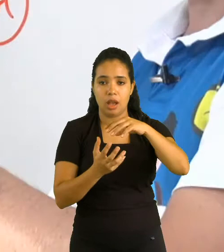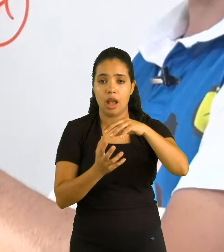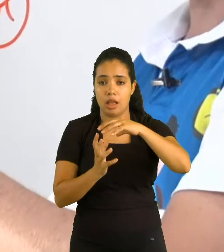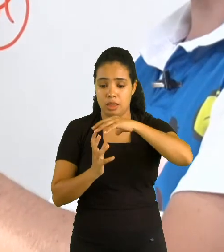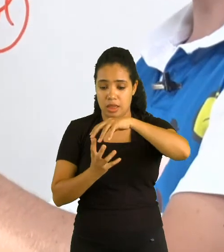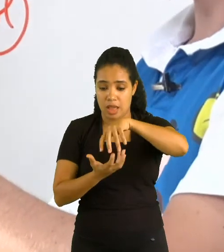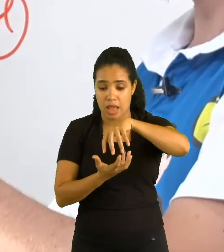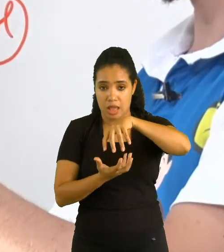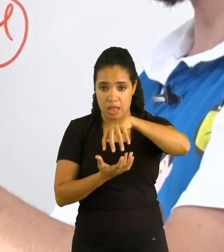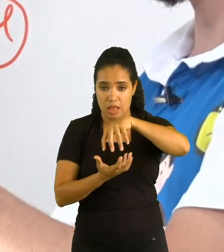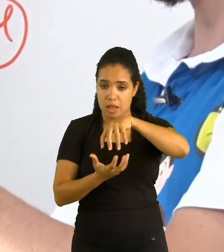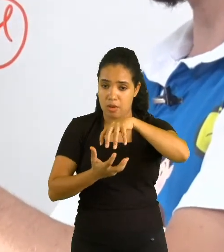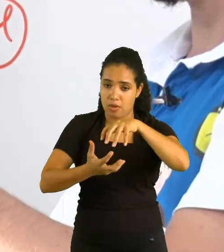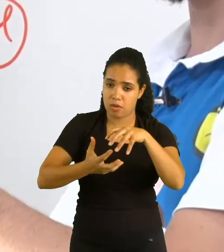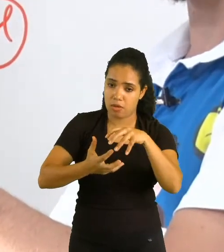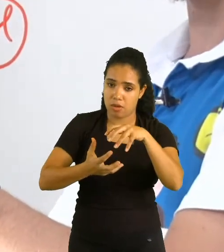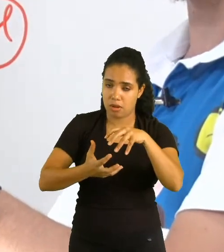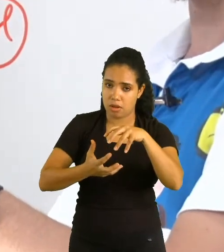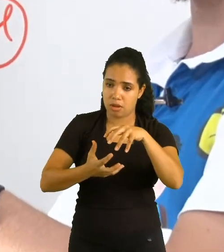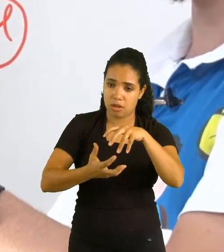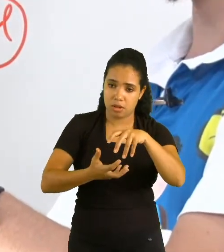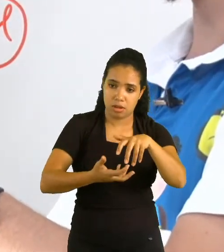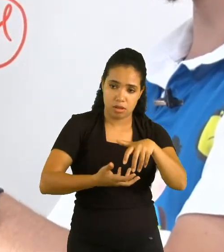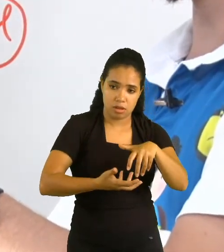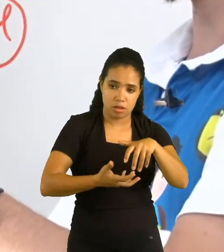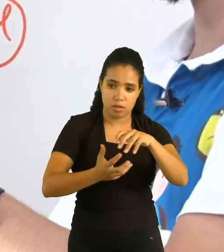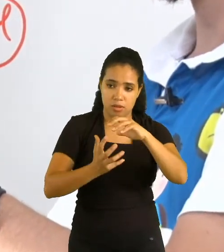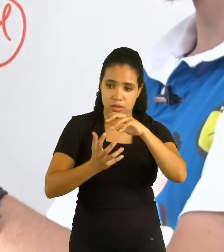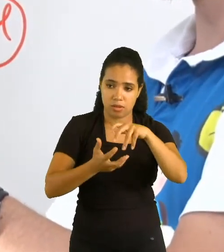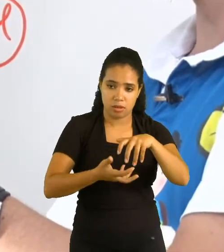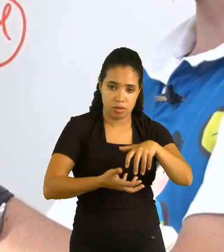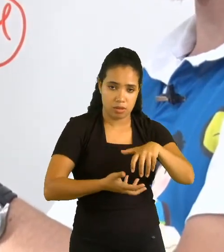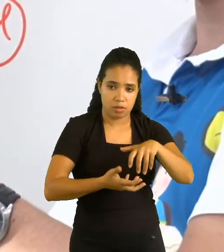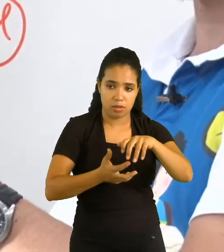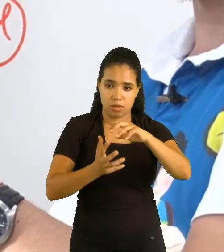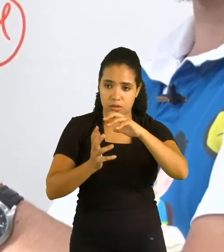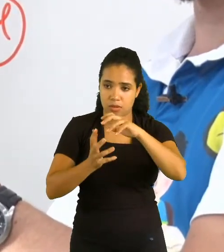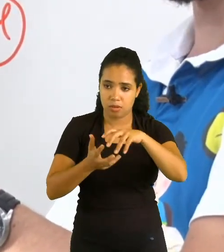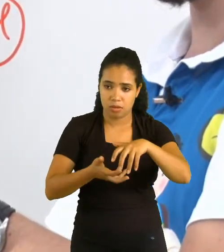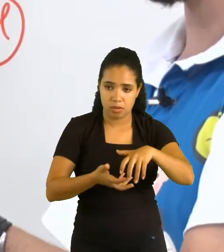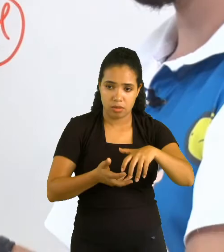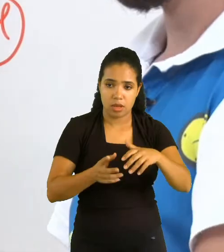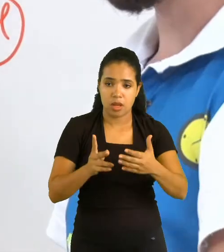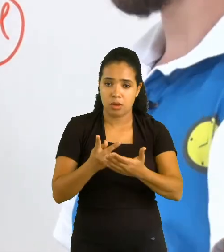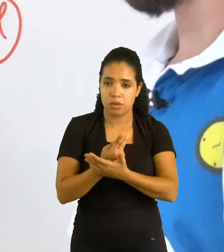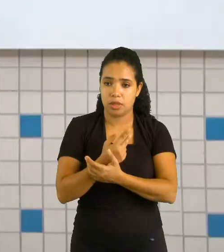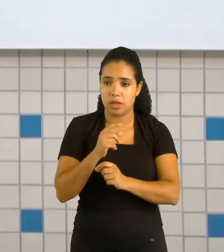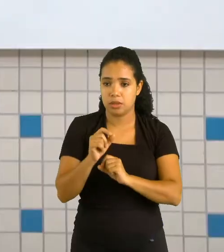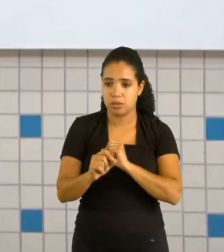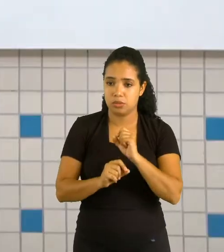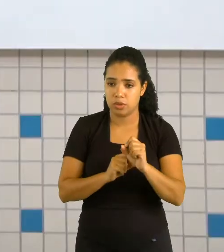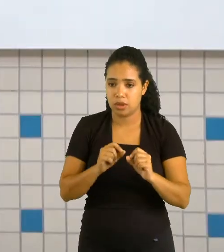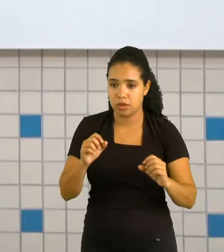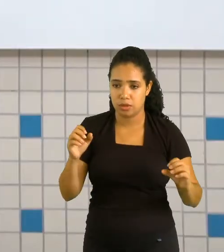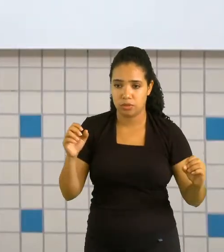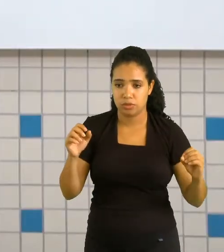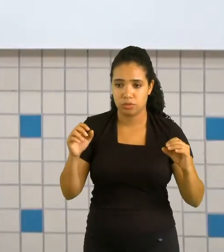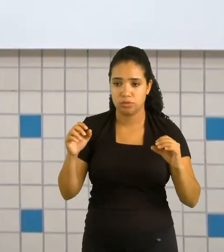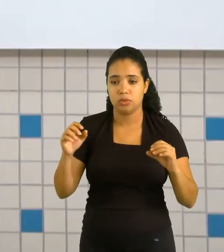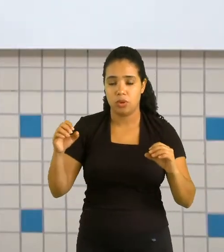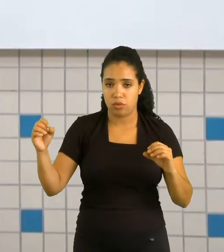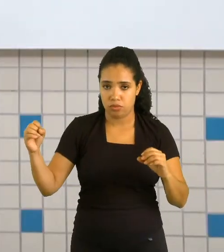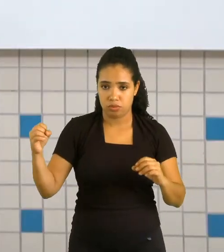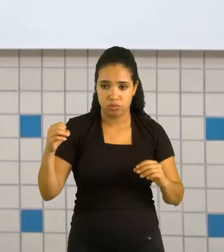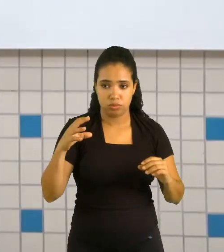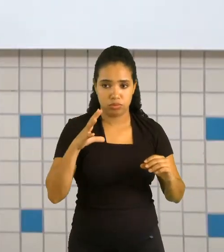ela gira um pouco inclinada em relação ao Sol. Isso faz com que, em uma parte do ano,